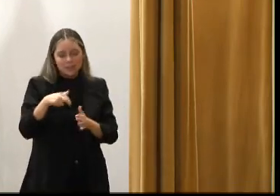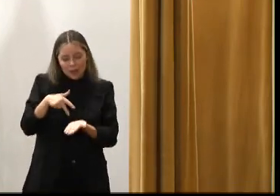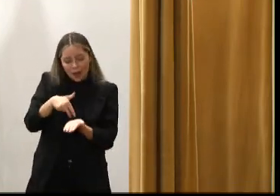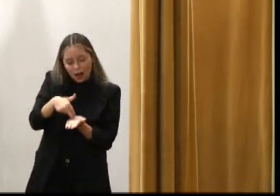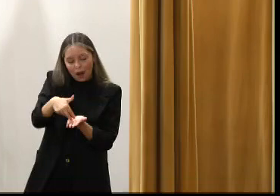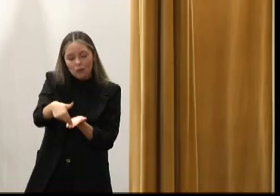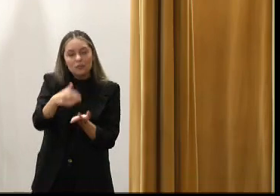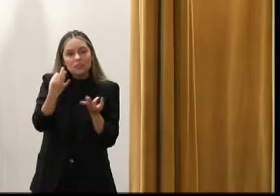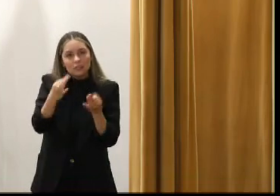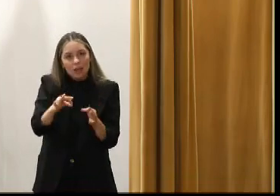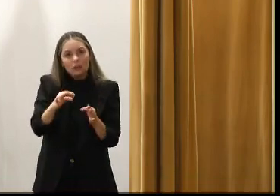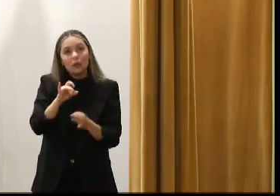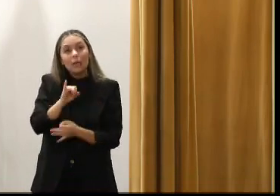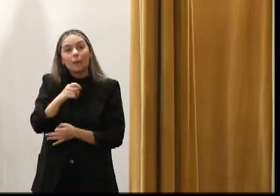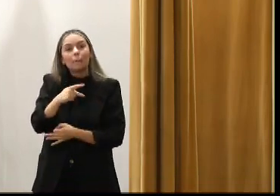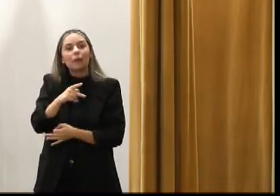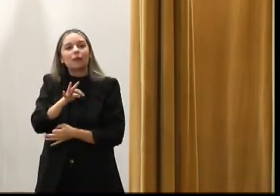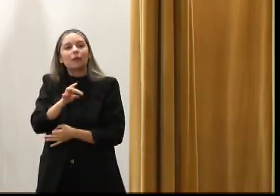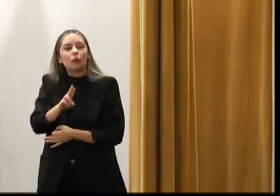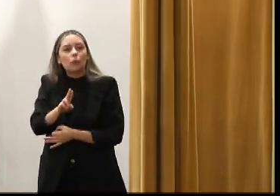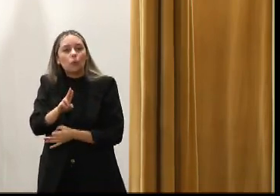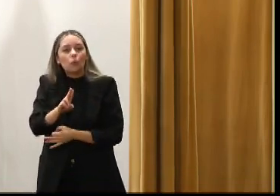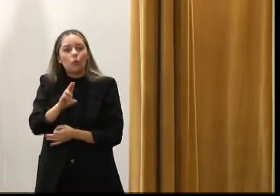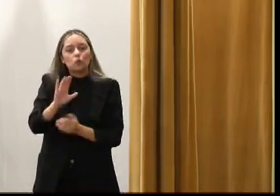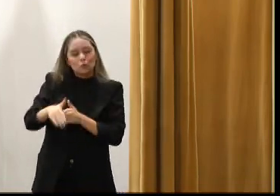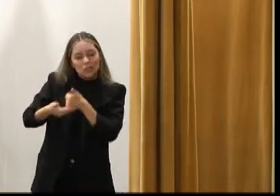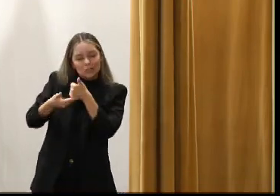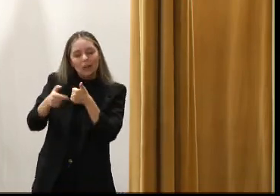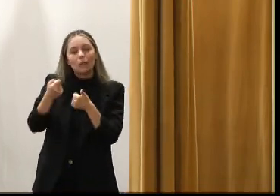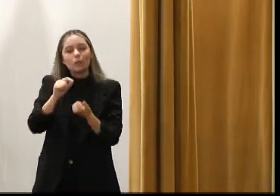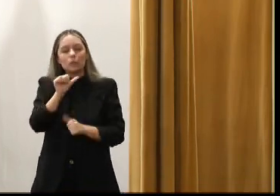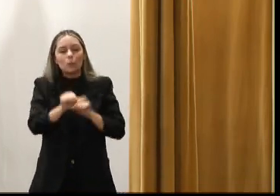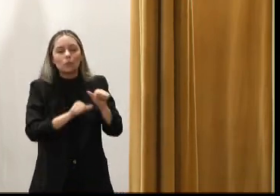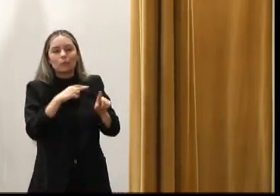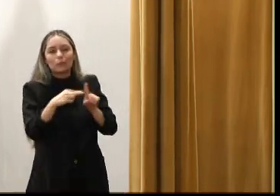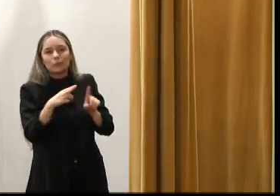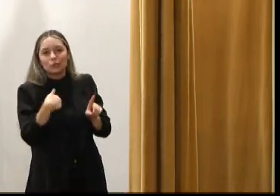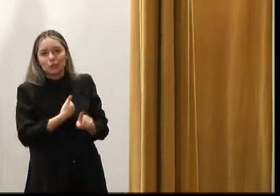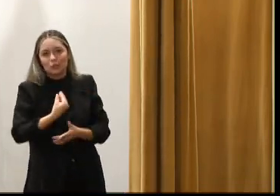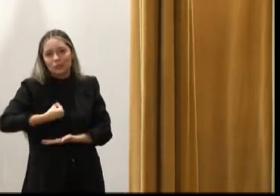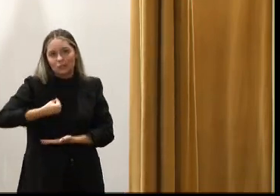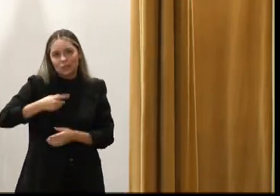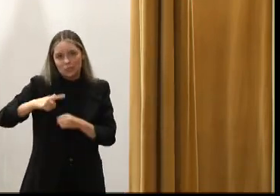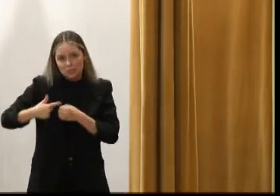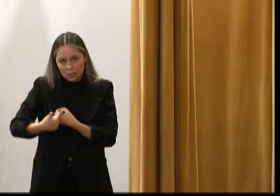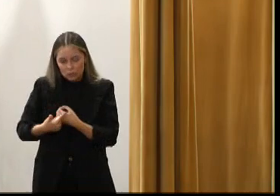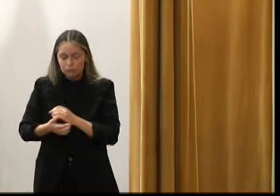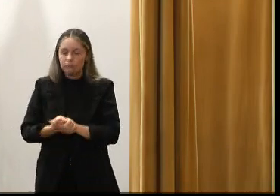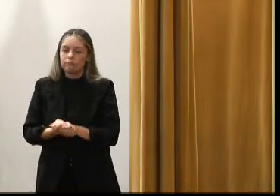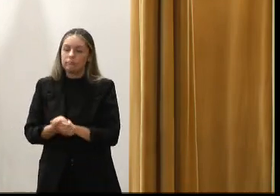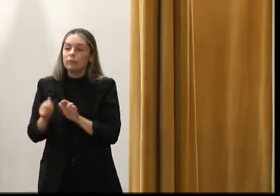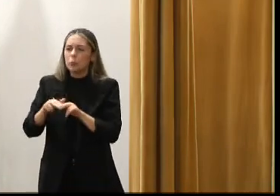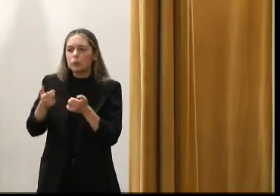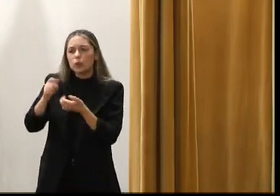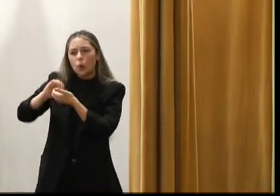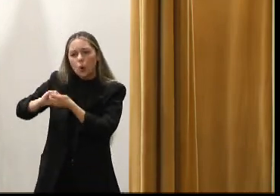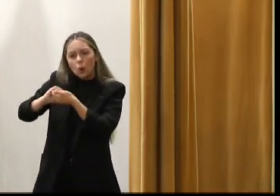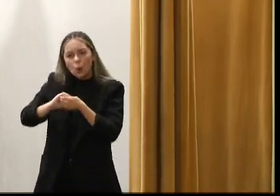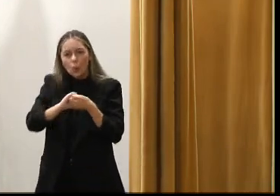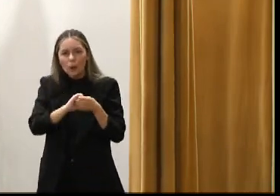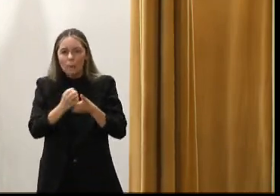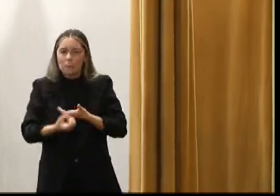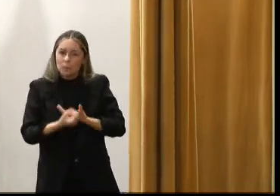então, o IPTU sustentável tem que significar também uma mudança de paradigma na vida da nossa cidade. Então, queria cumprimentar a PUC, que é uma